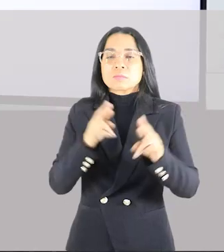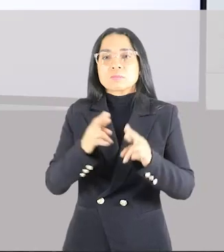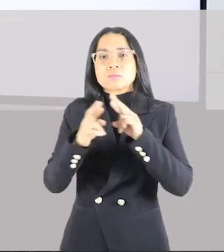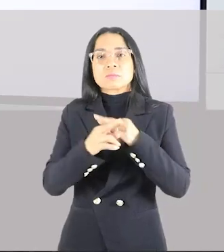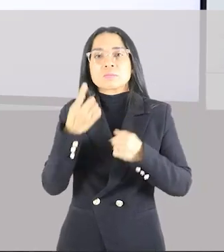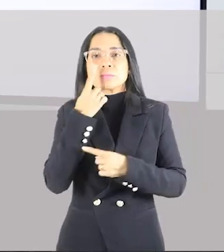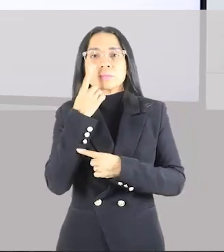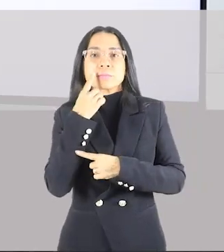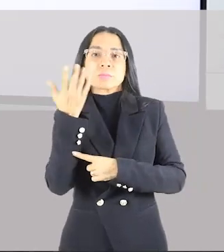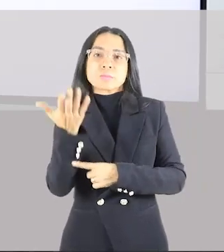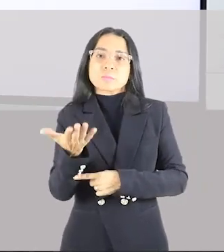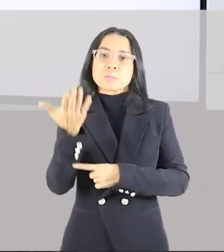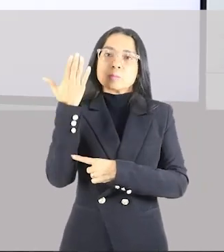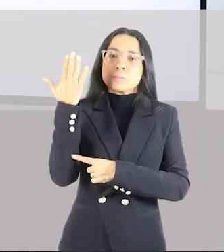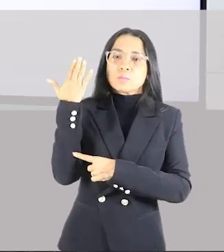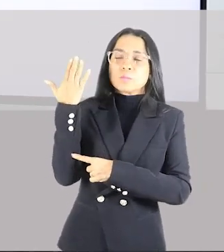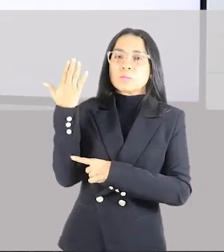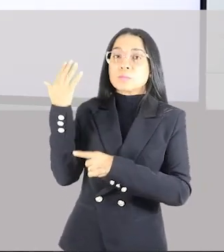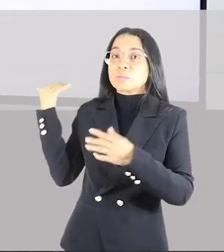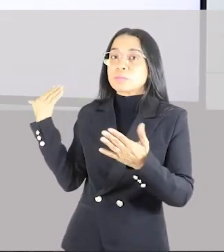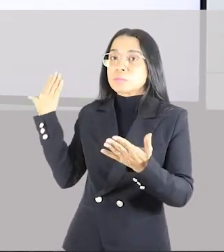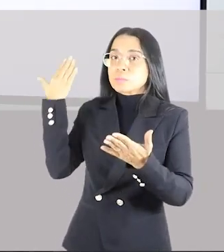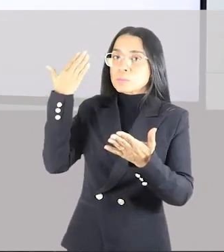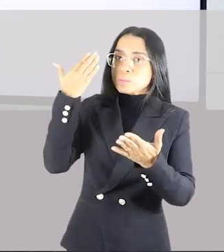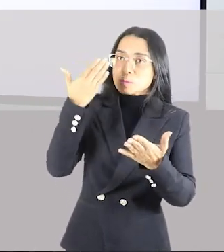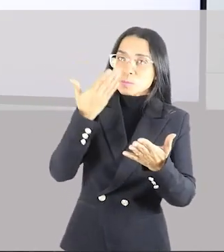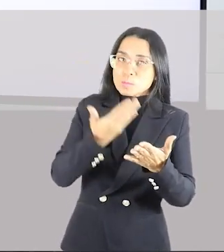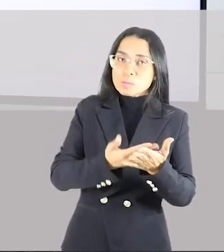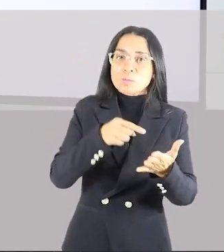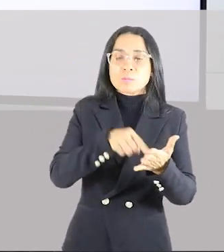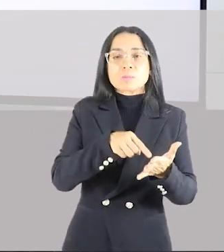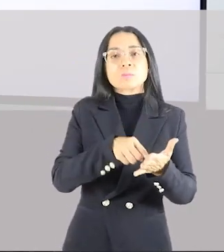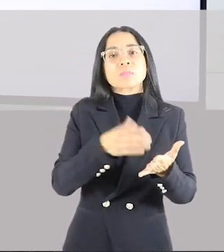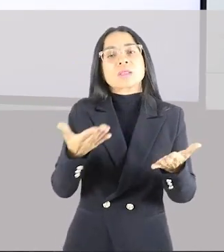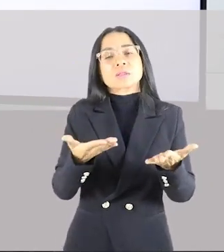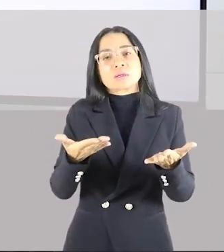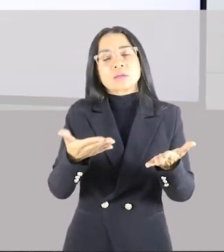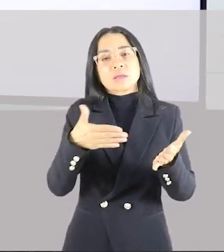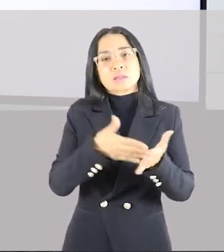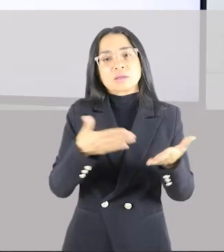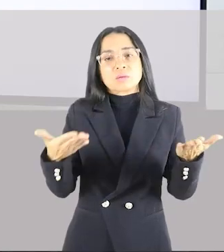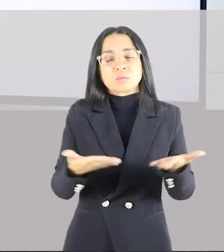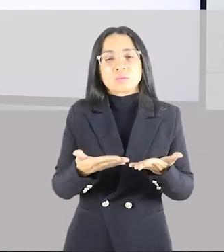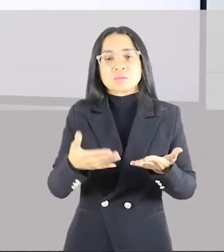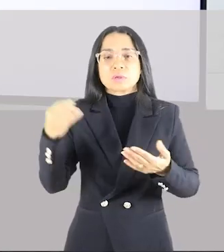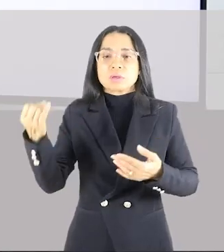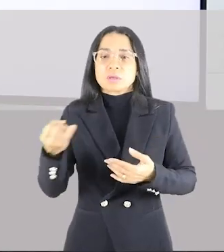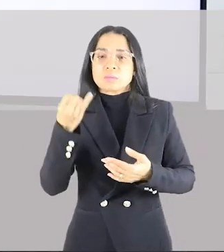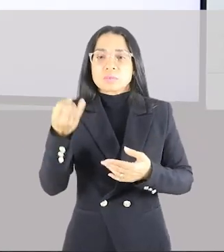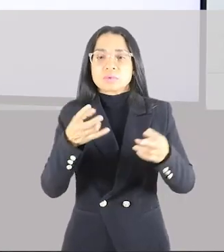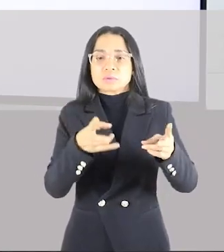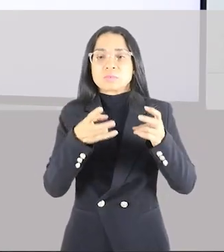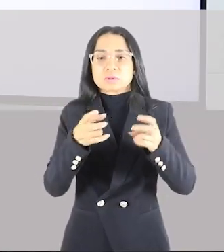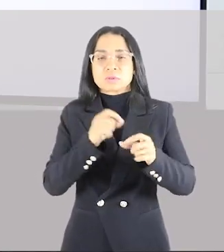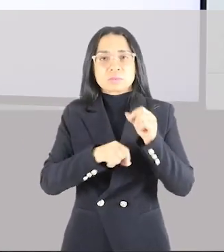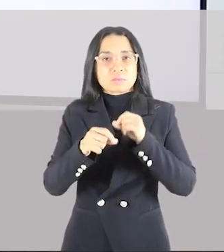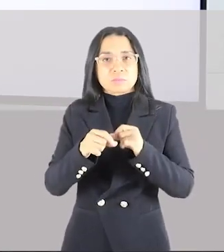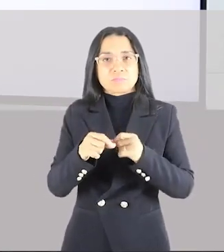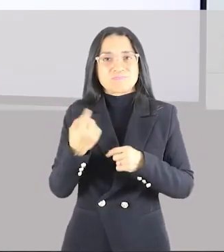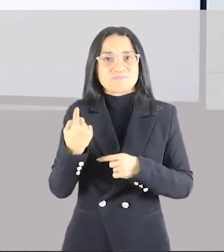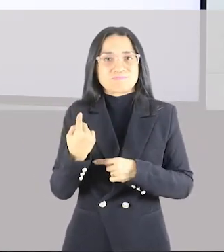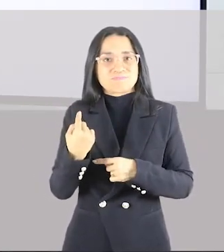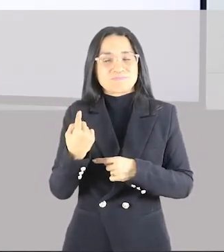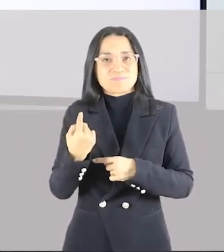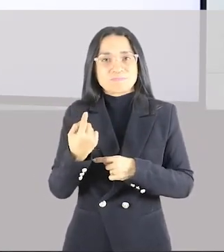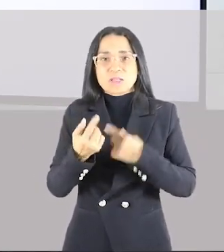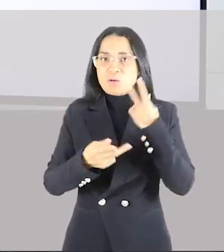está lá na antiguidade, mas chega até os nossos dias. É importante perceber isso. Claro, nós não estamos falando que é igual, mas nós estamos